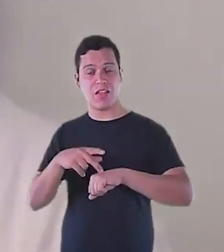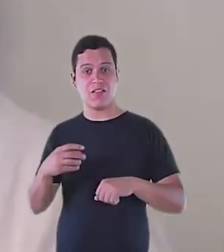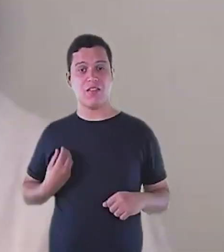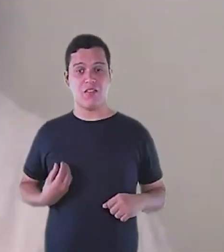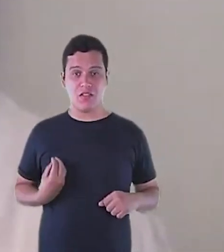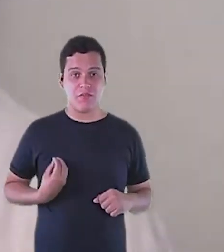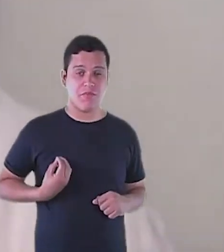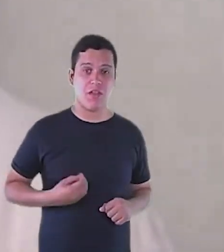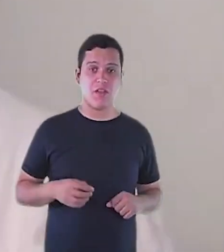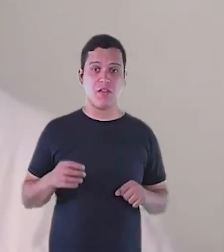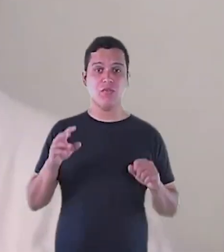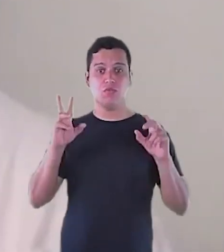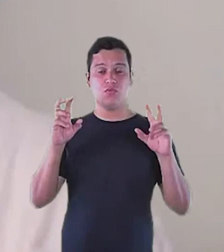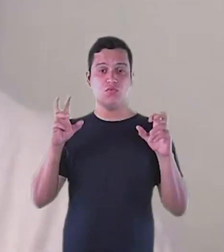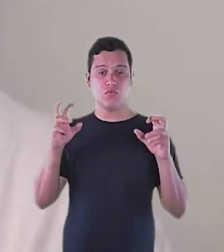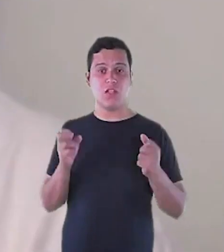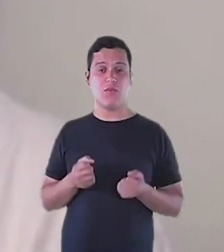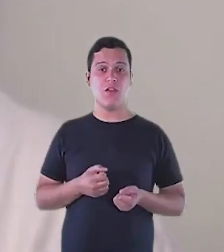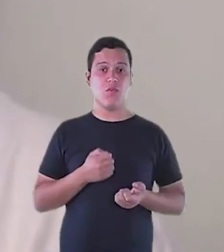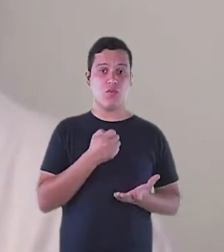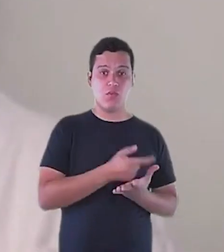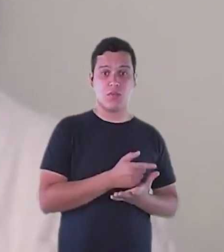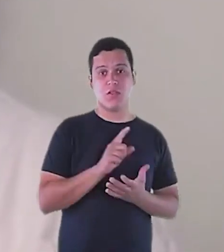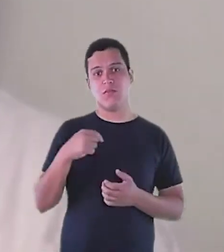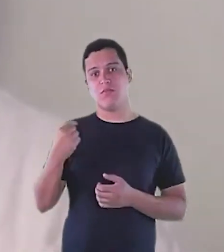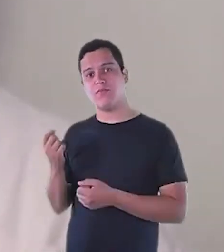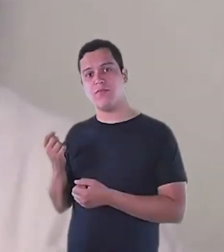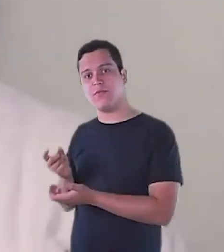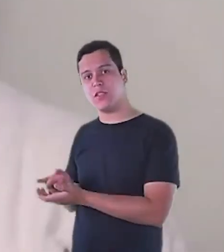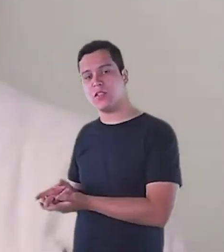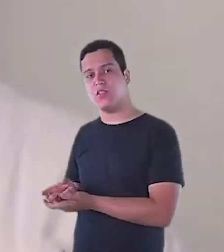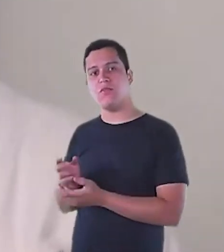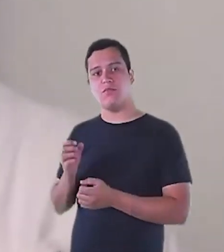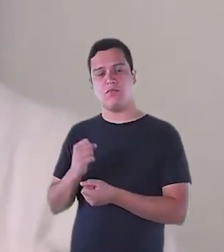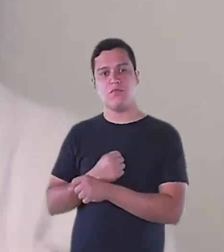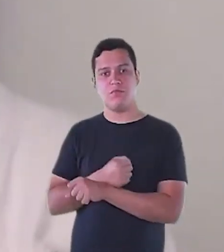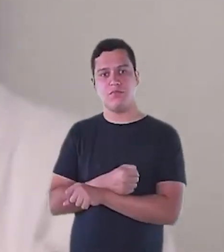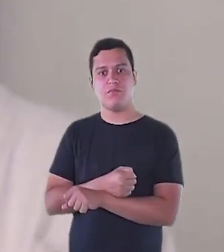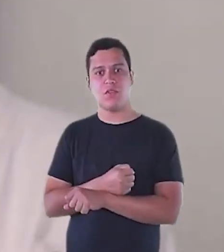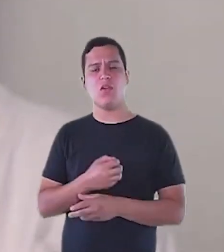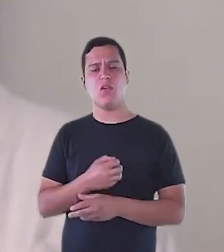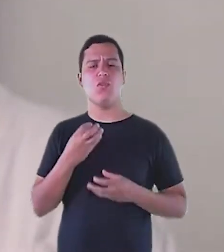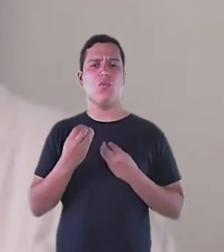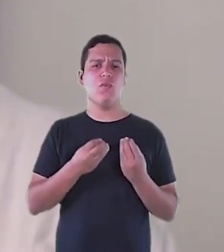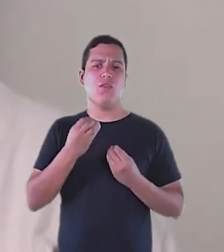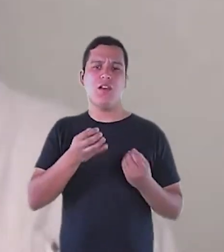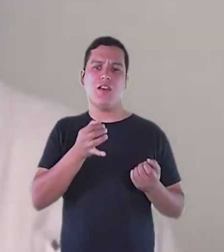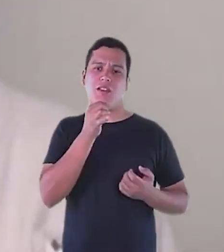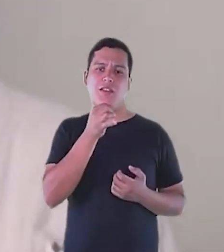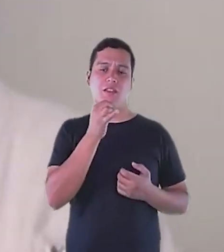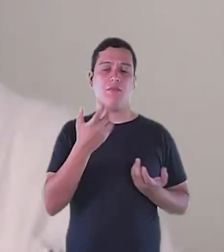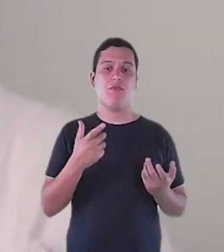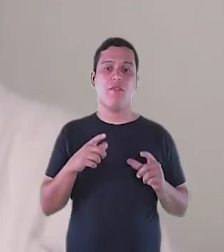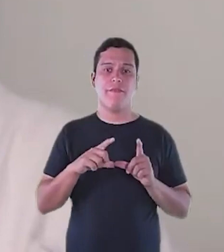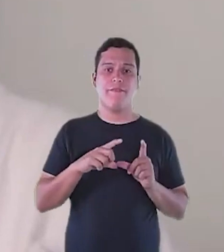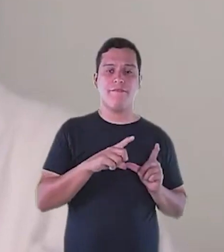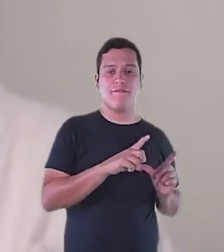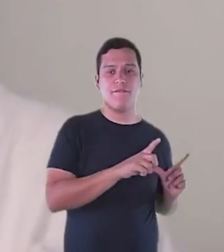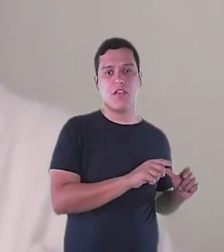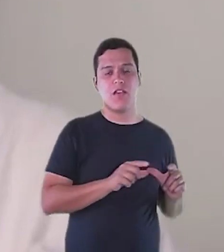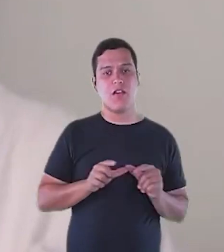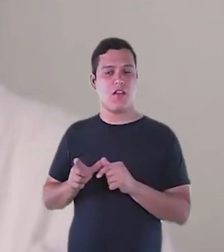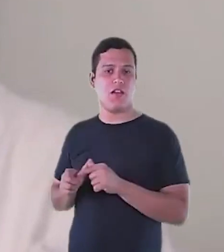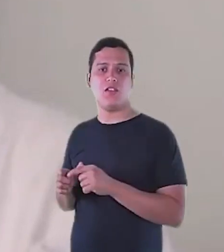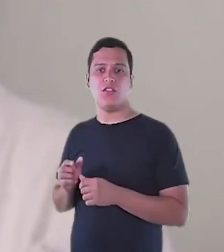participação no comércio de gente no Atlântico. Como é que era uma viagem no navio negreiro? Como é que foi a chegada dos